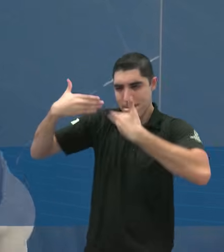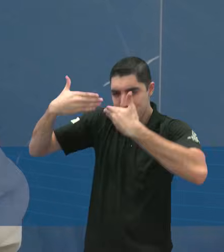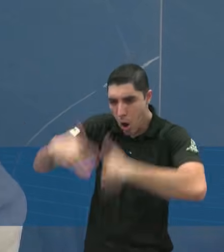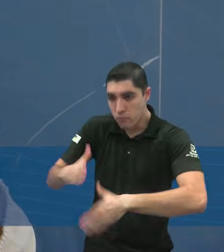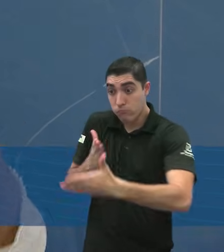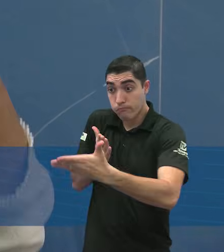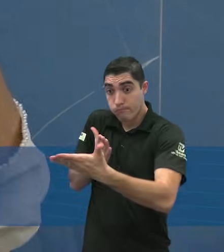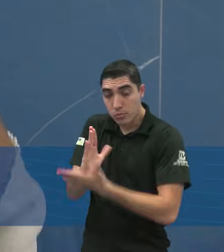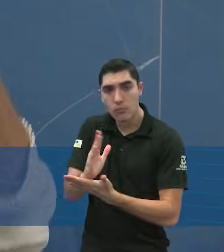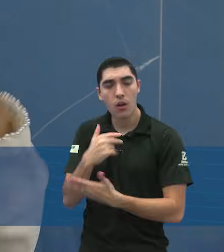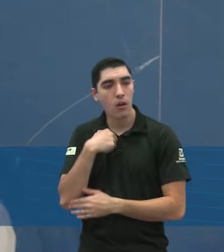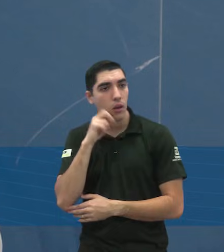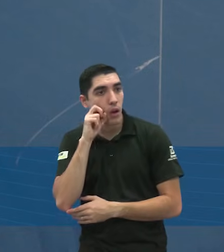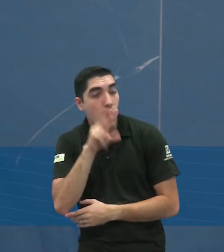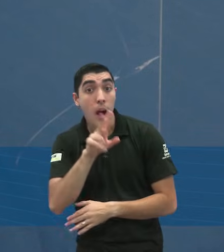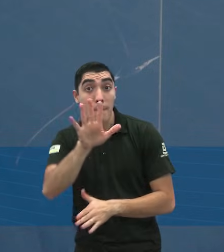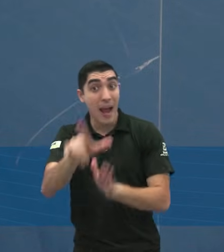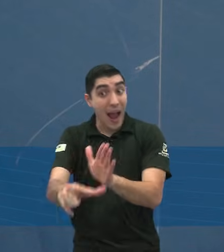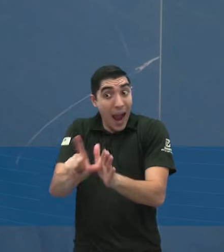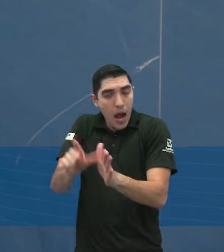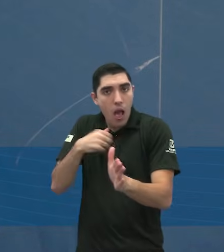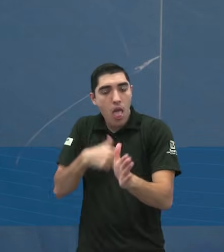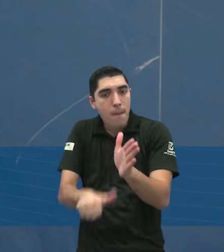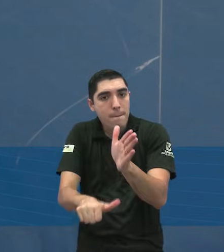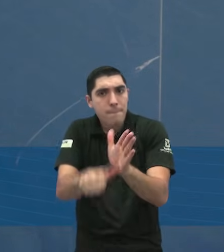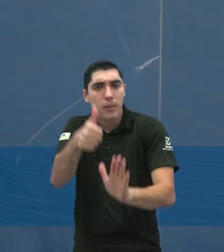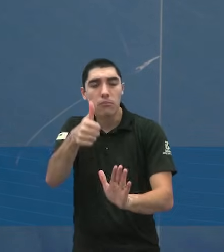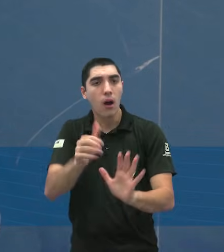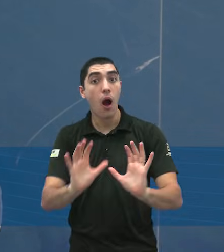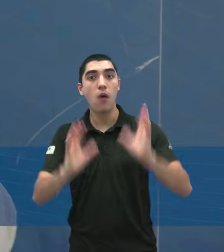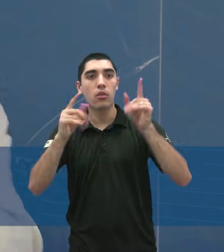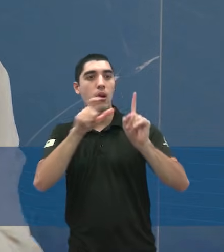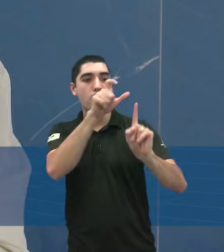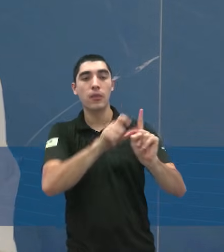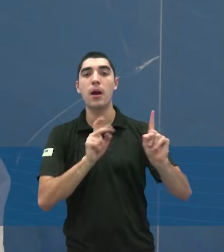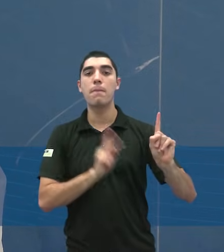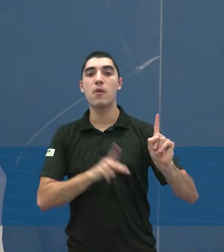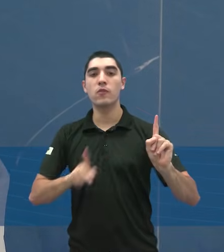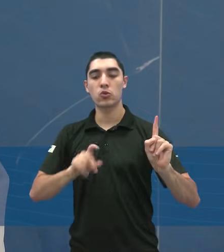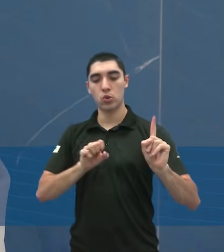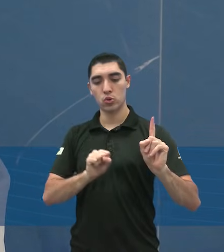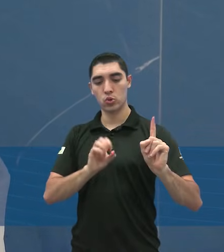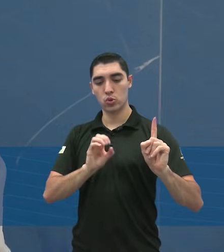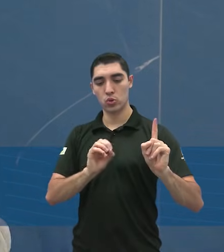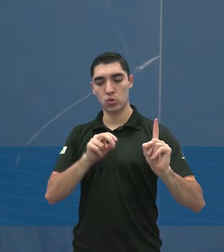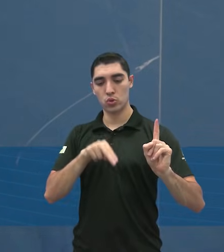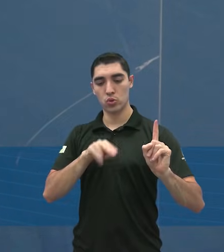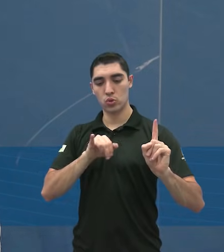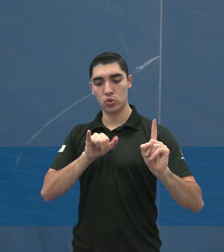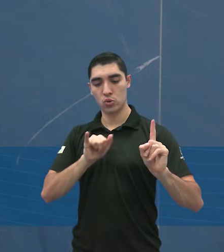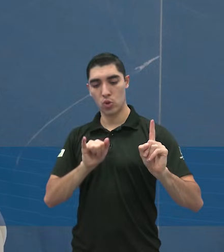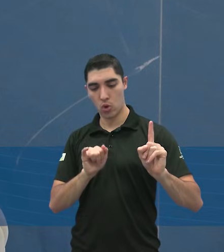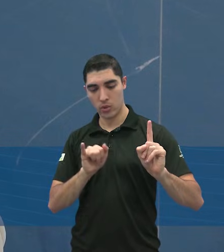fazer, depois que eu vi um exemplo, né? Por um acaso, que foi a professora Sônia Guimarães, daqui de São José dos